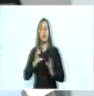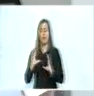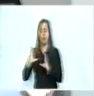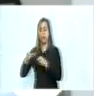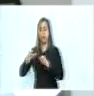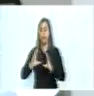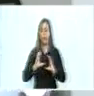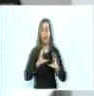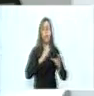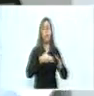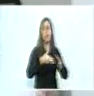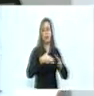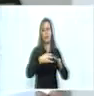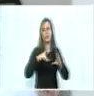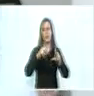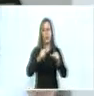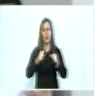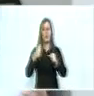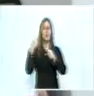Prefeitura Municipal de Viçosa.